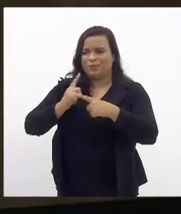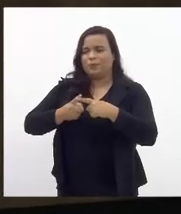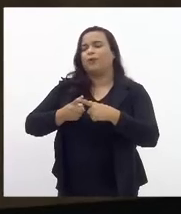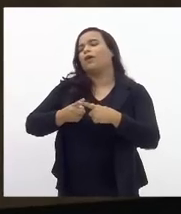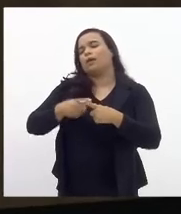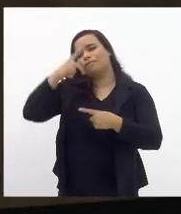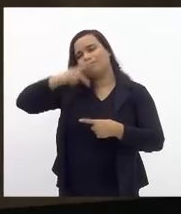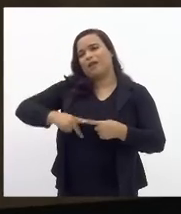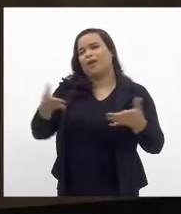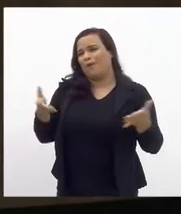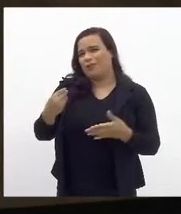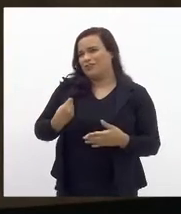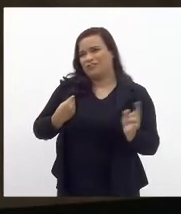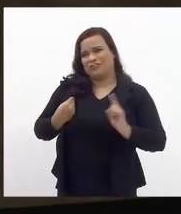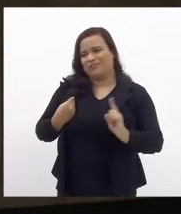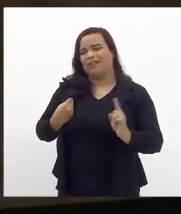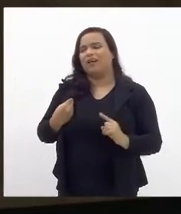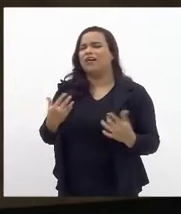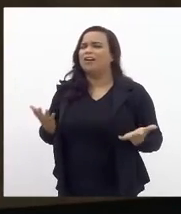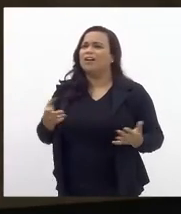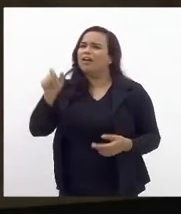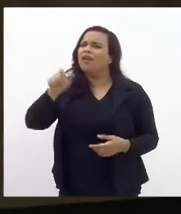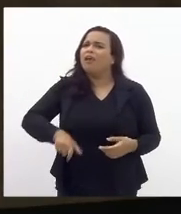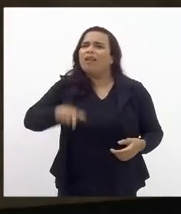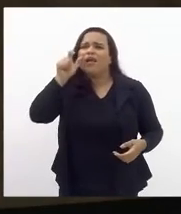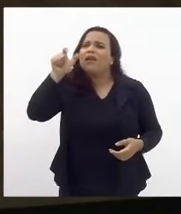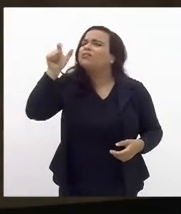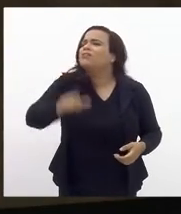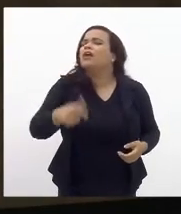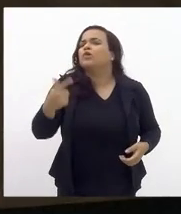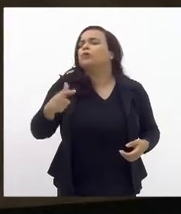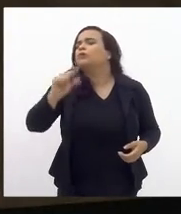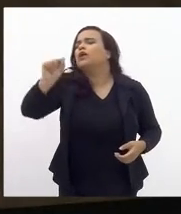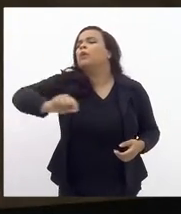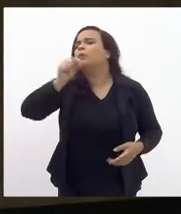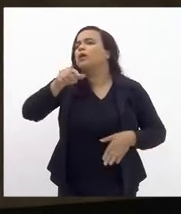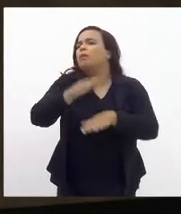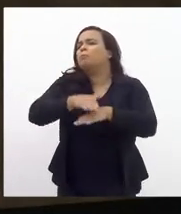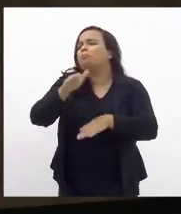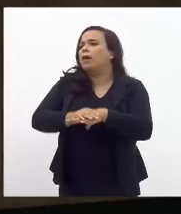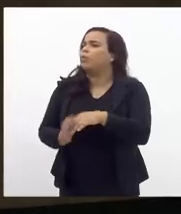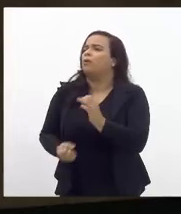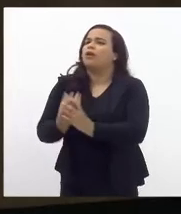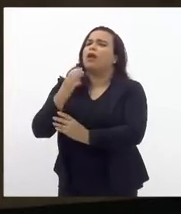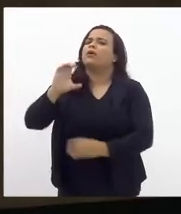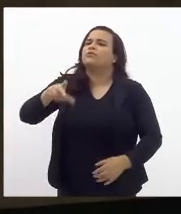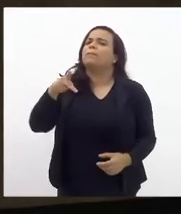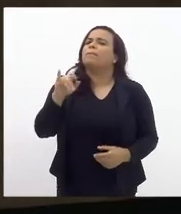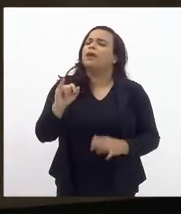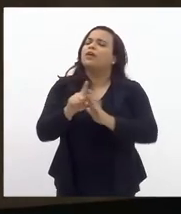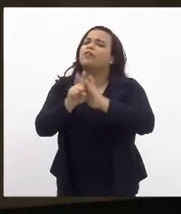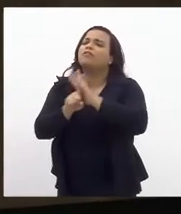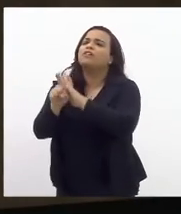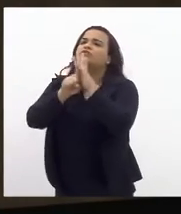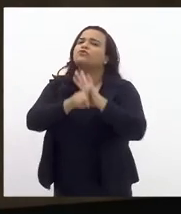neste momento, não tem interesse, por exemplo, em propor uma CPI para